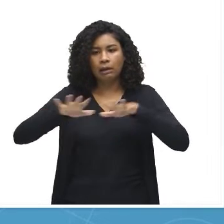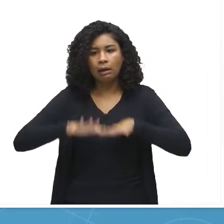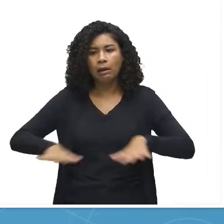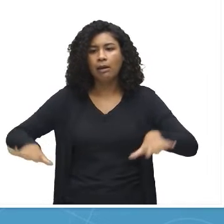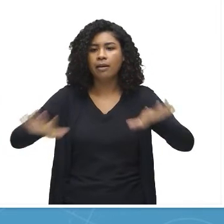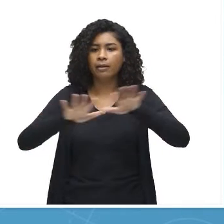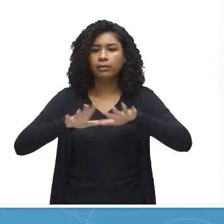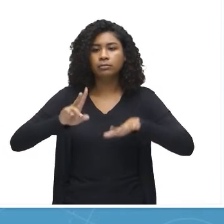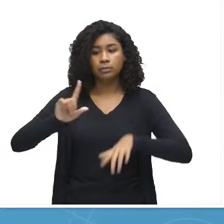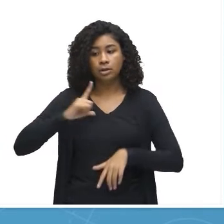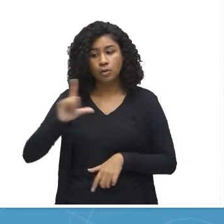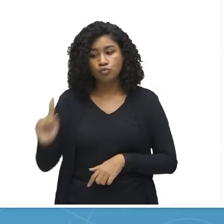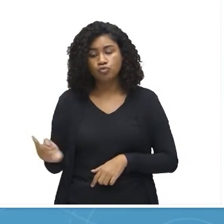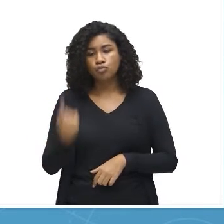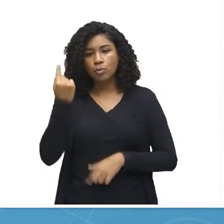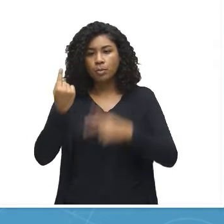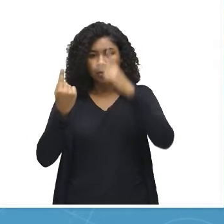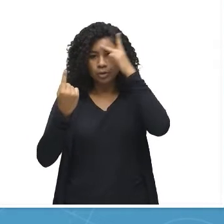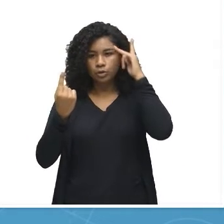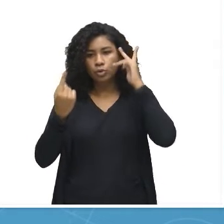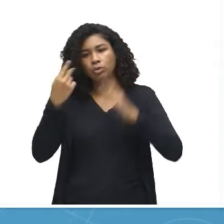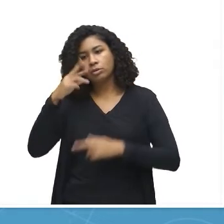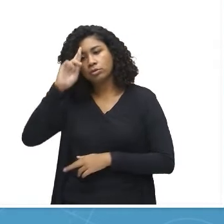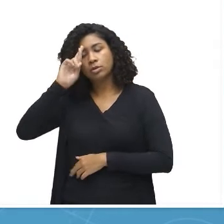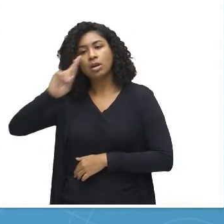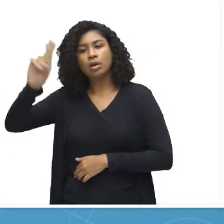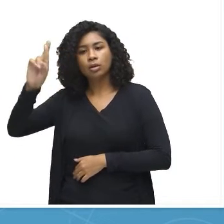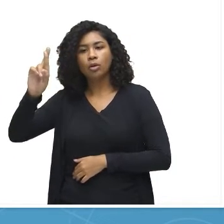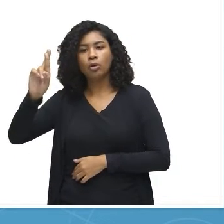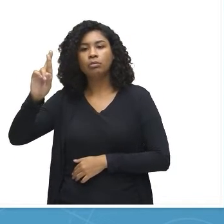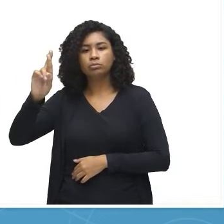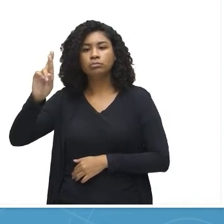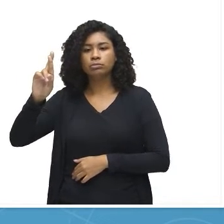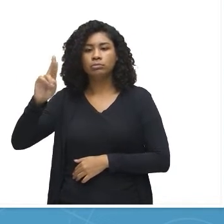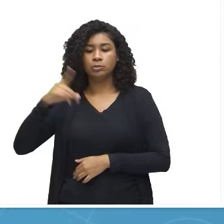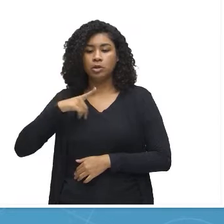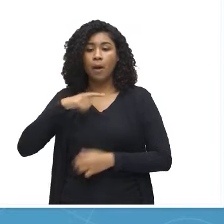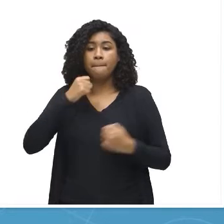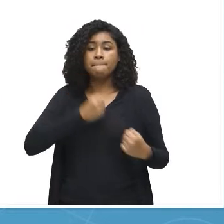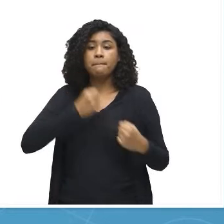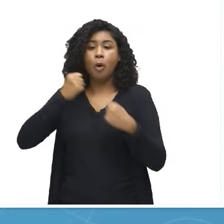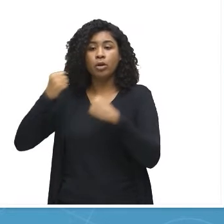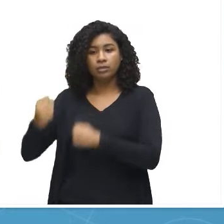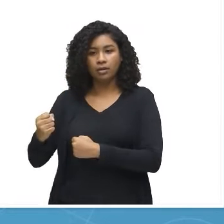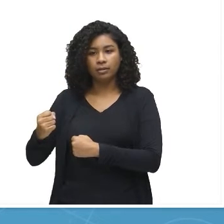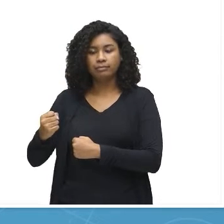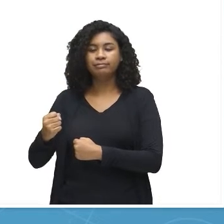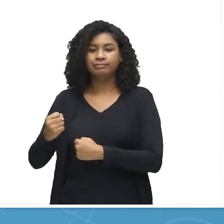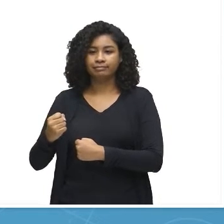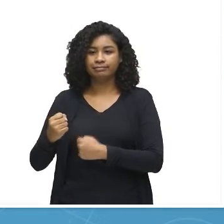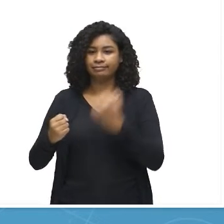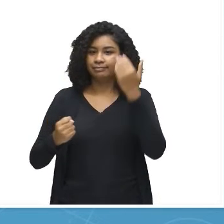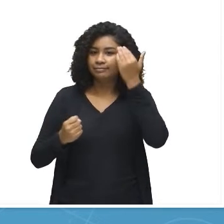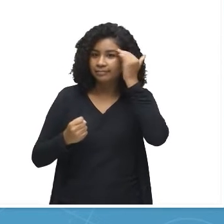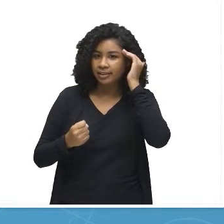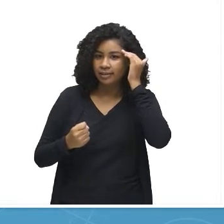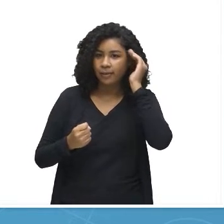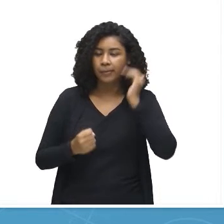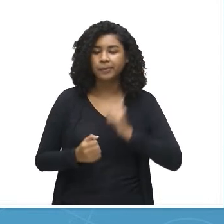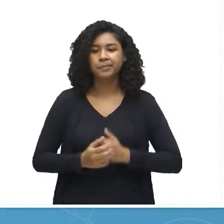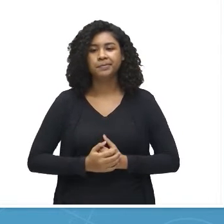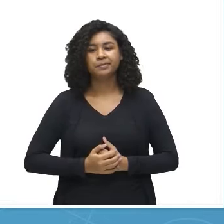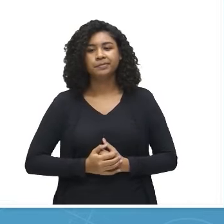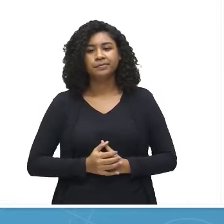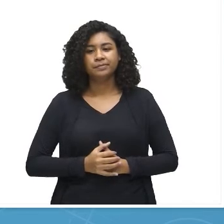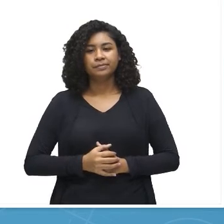senhor feudal, que é o dono daquela terra, vai ter um total poder. Isso leva à descentralização do poder, que a gente vai ver dentro da